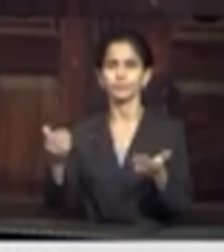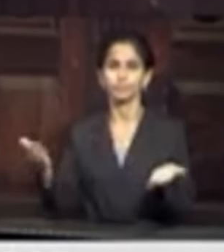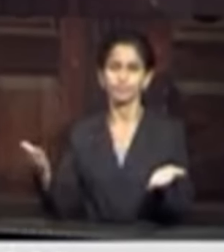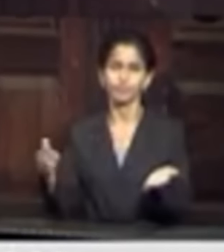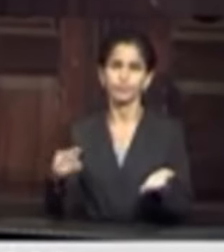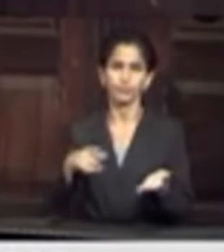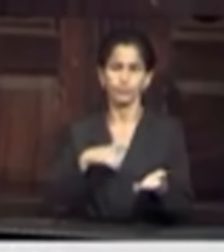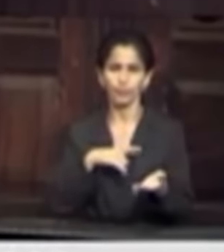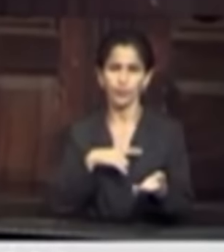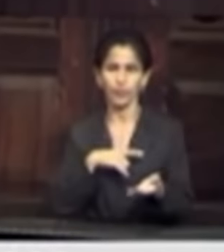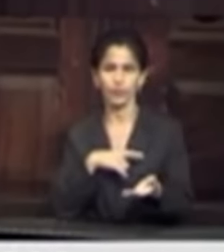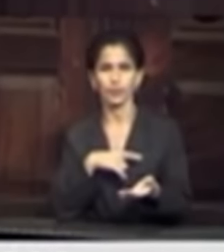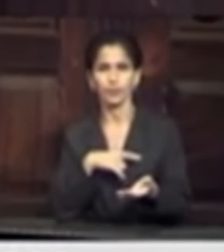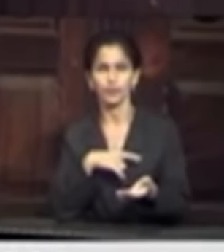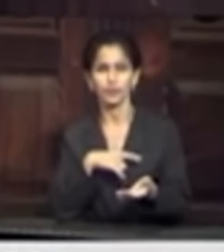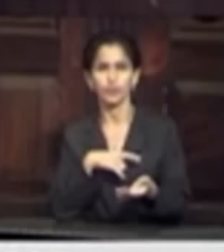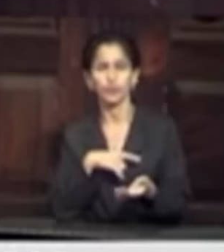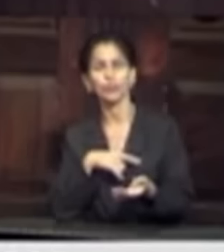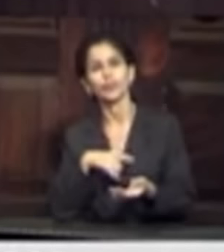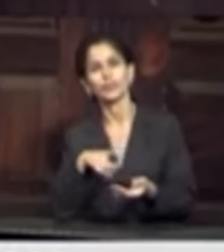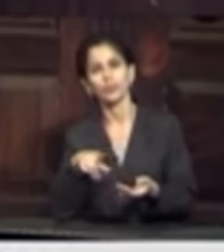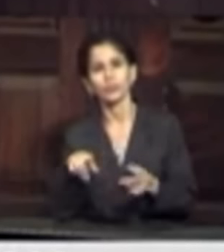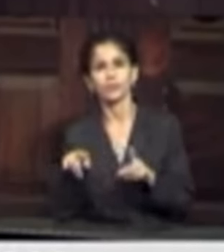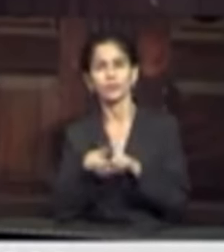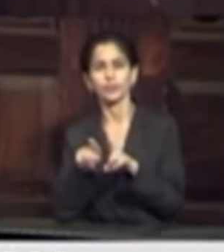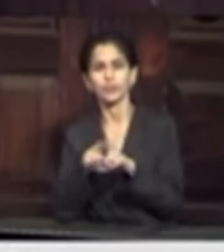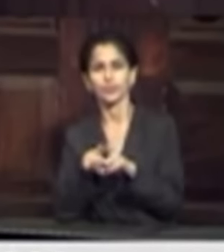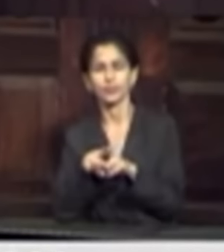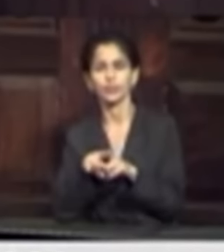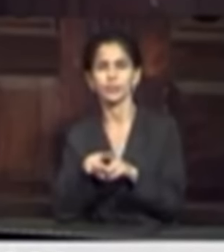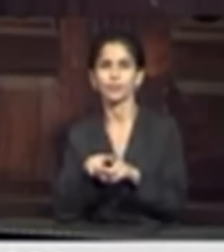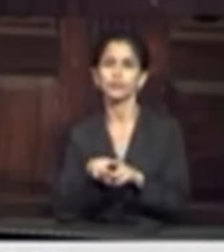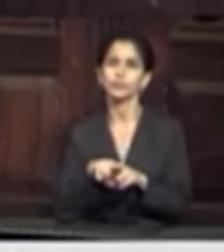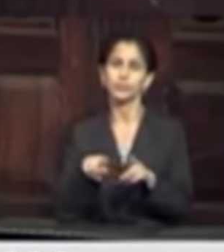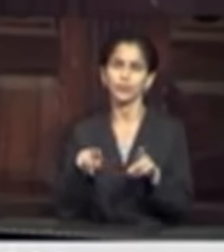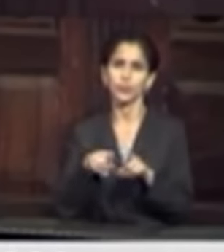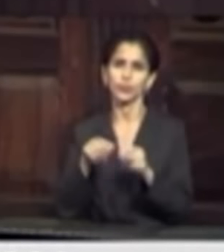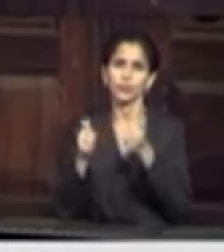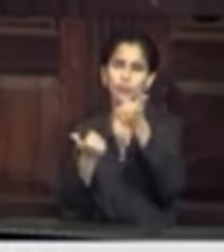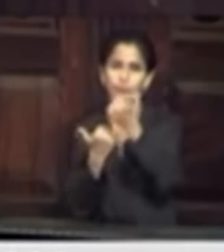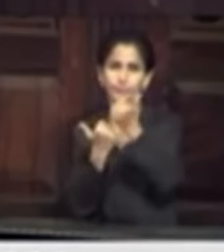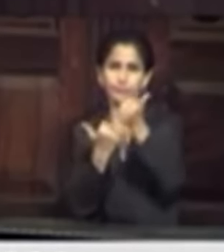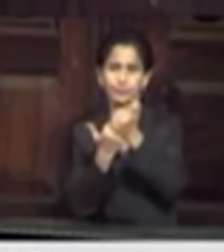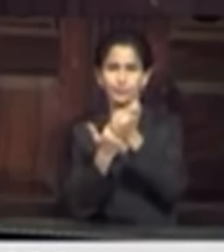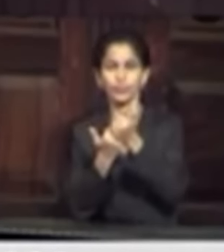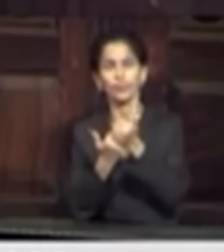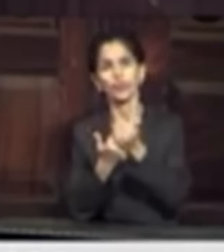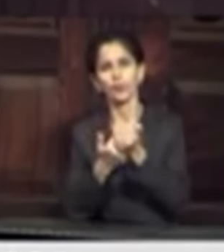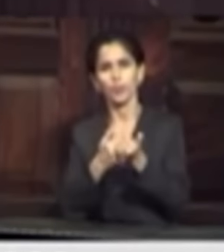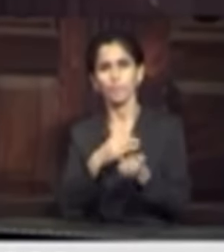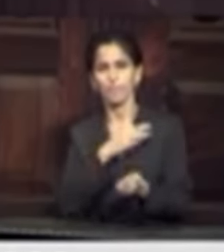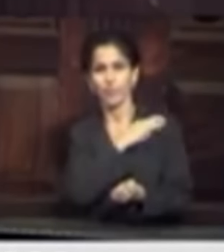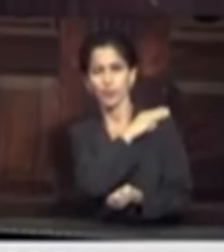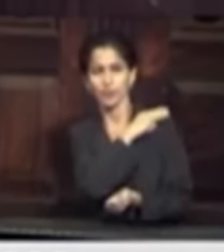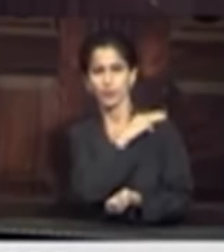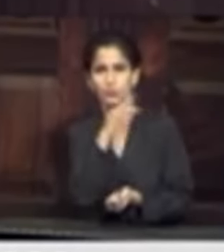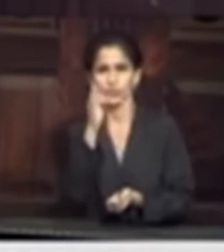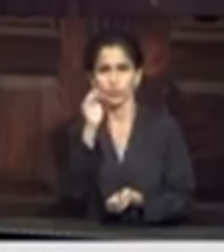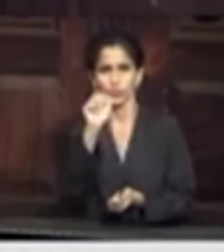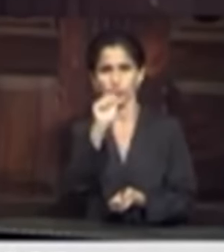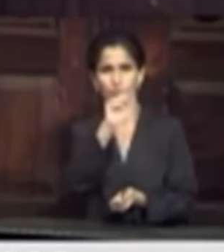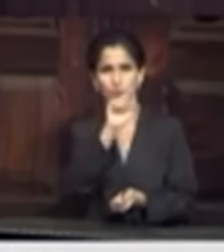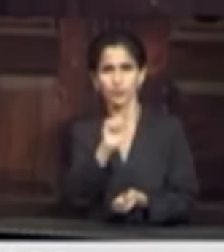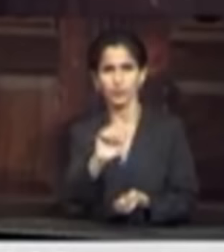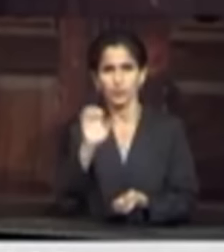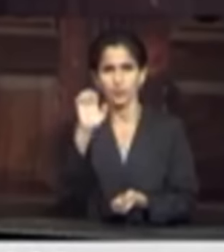representado pelo satânico doutor Henrique Meirelles, ministro da Fazenda, e que